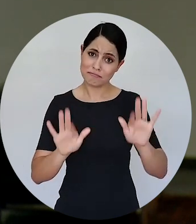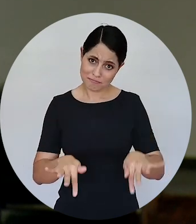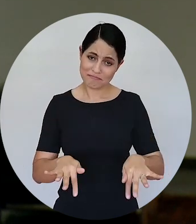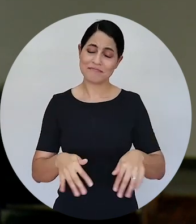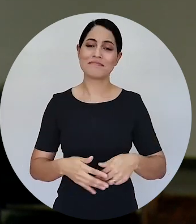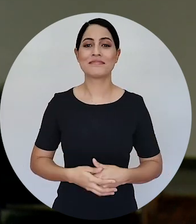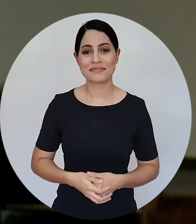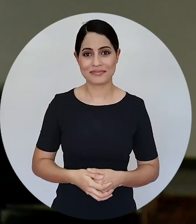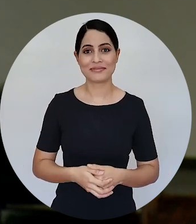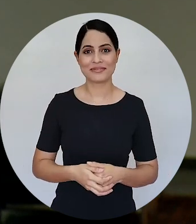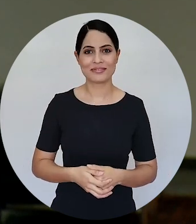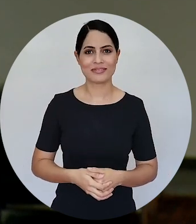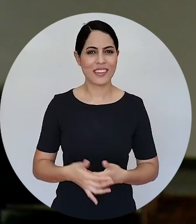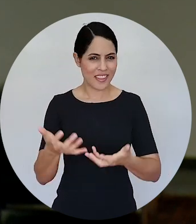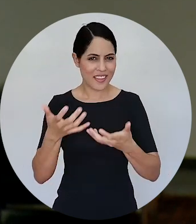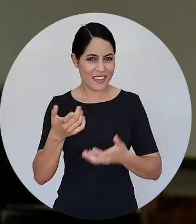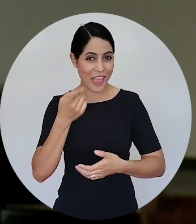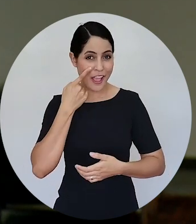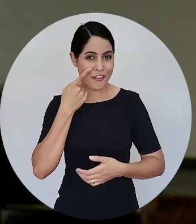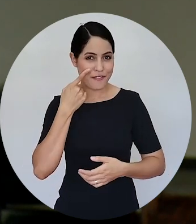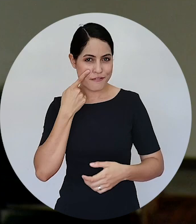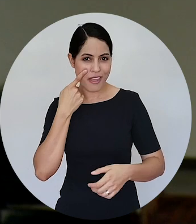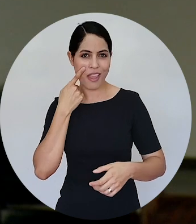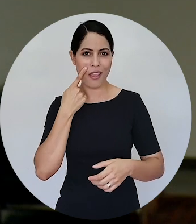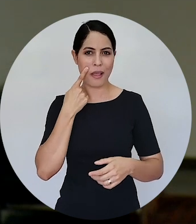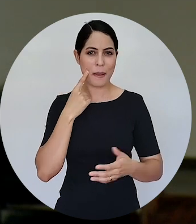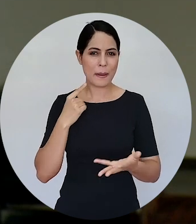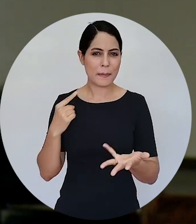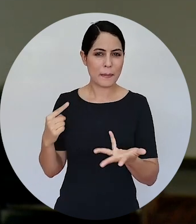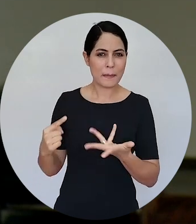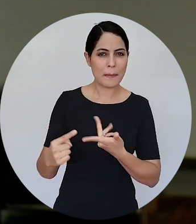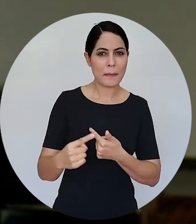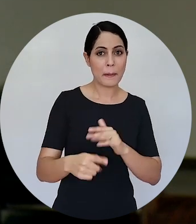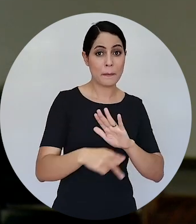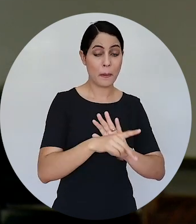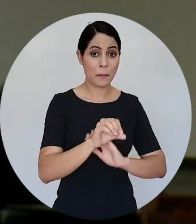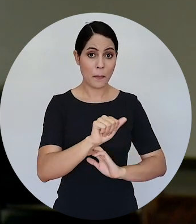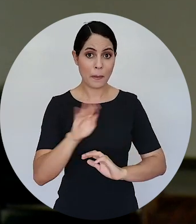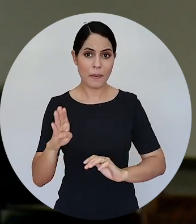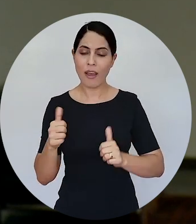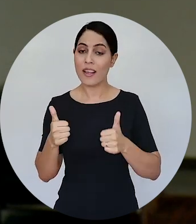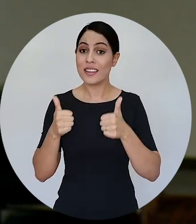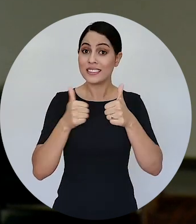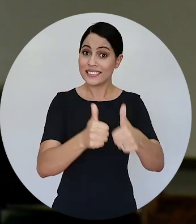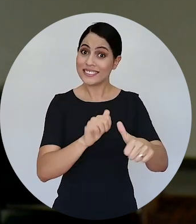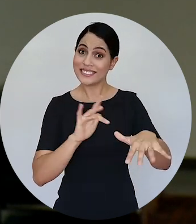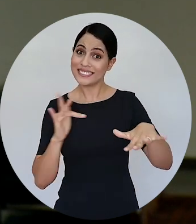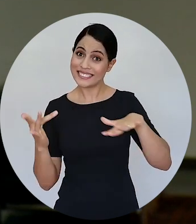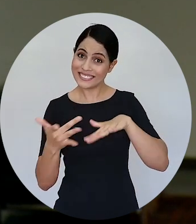Brasil fica por aqui. Se quiser conferir tudo que a OAB vem fazendo, não deixe de seguir